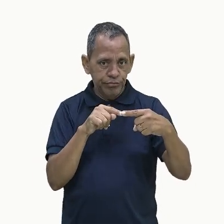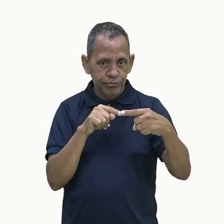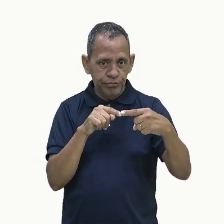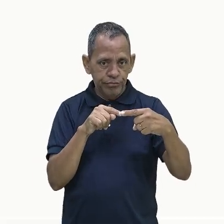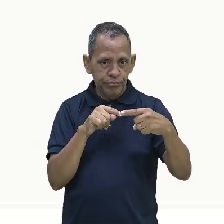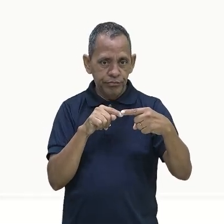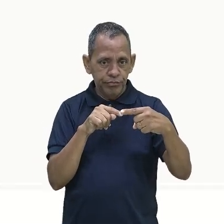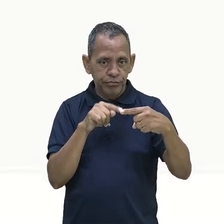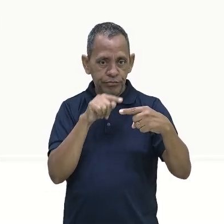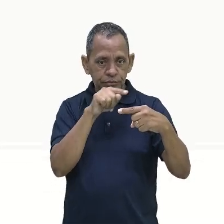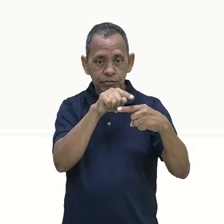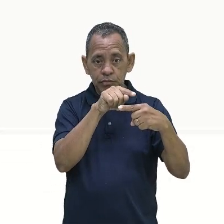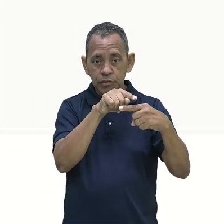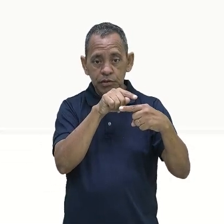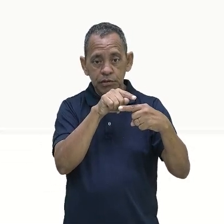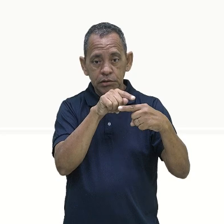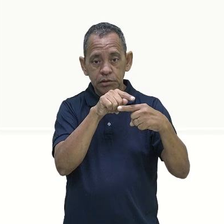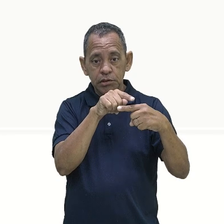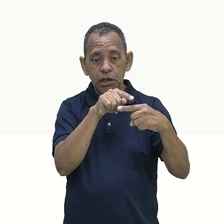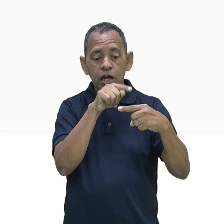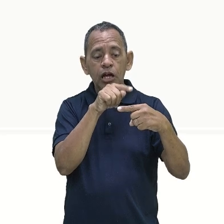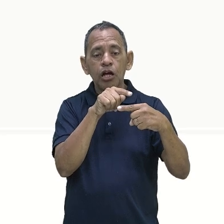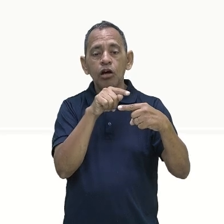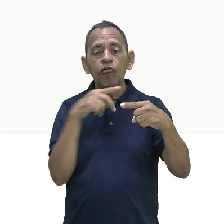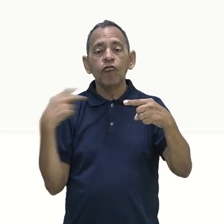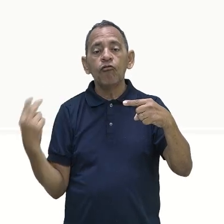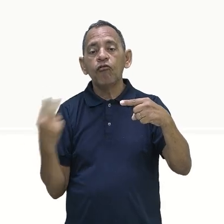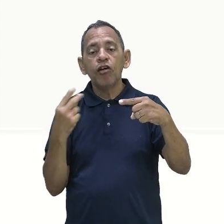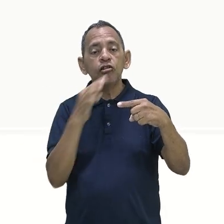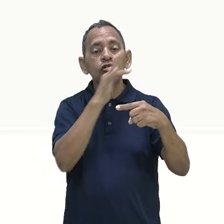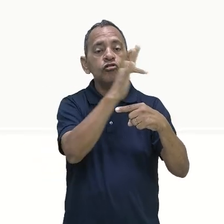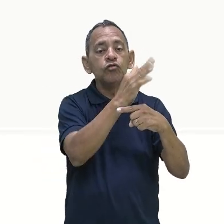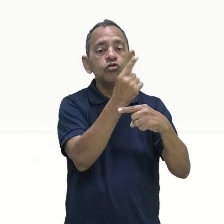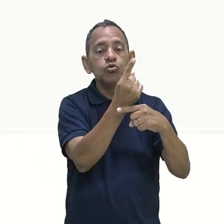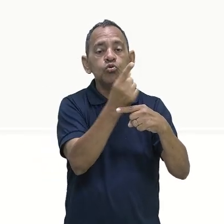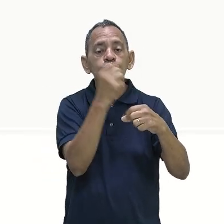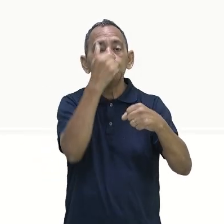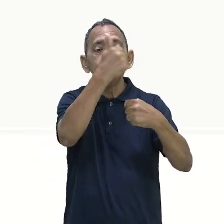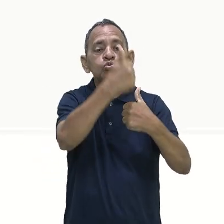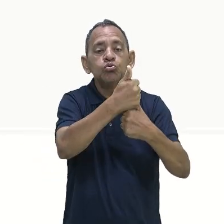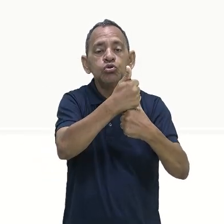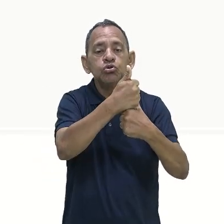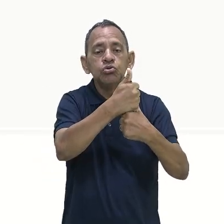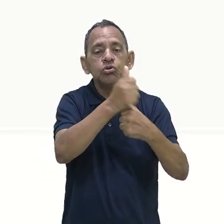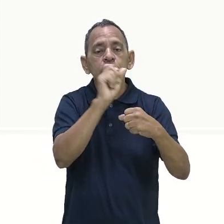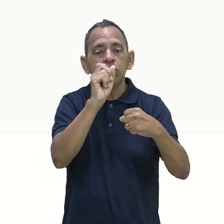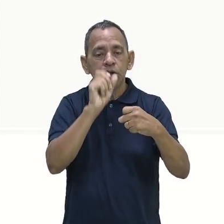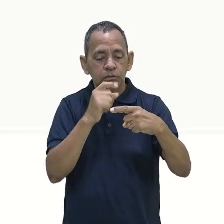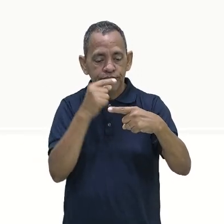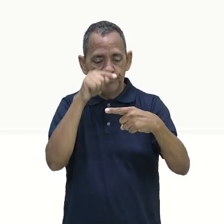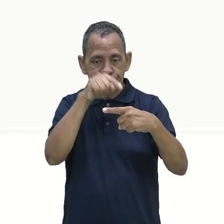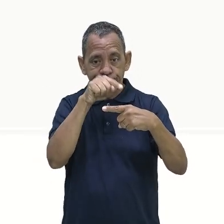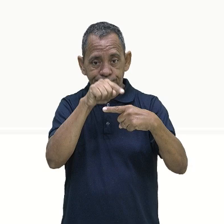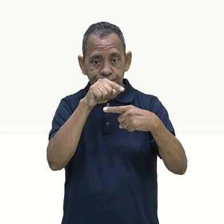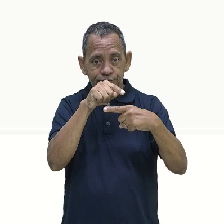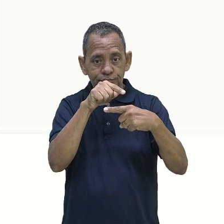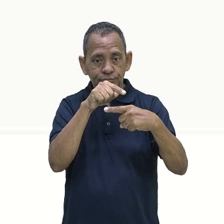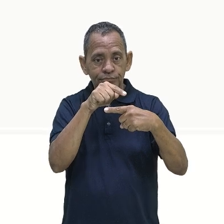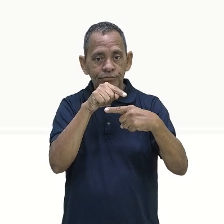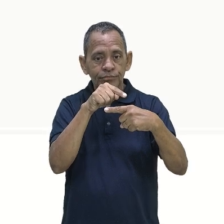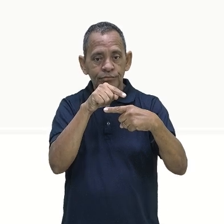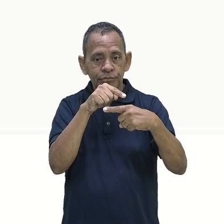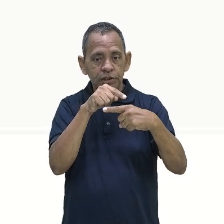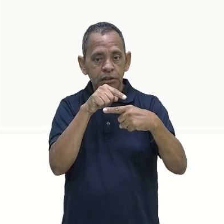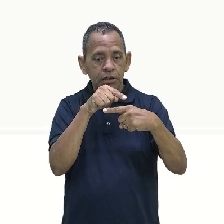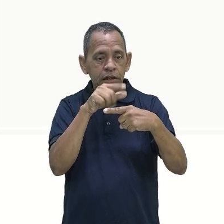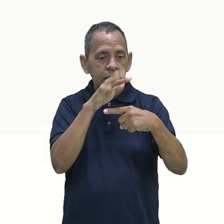você tem aqui, ó. Aí você tem, substituindo os valores, eu tenho força